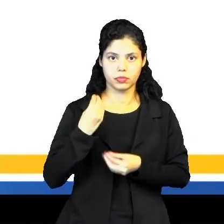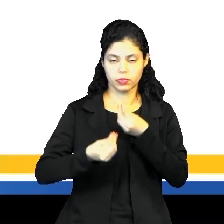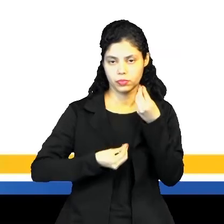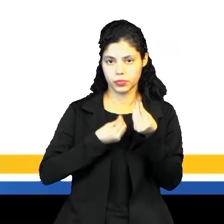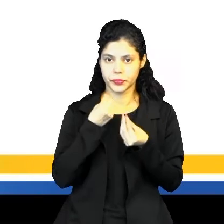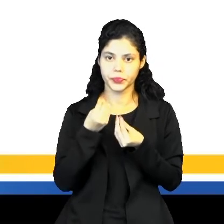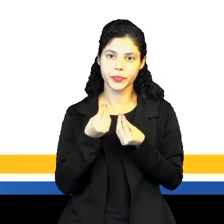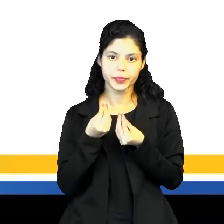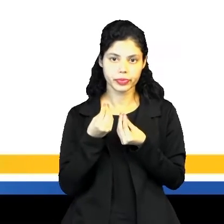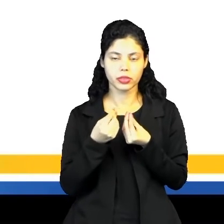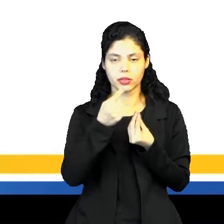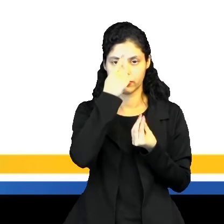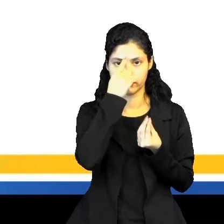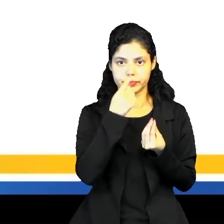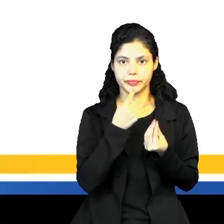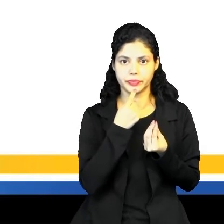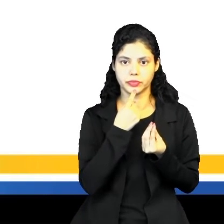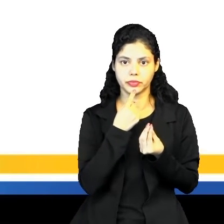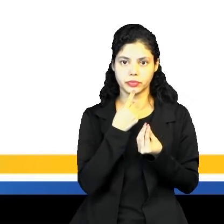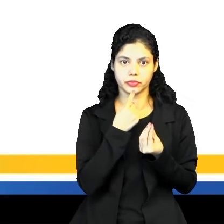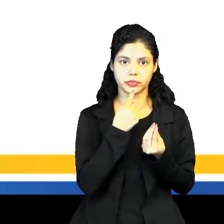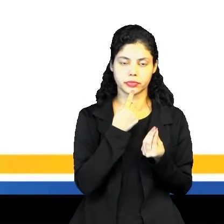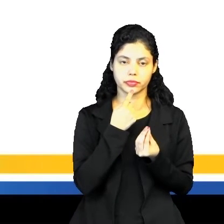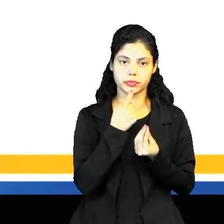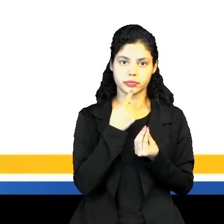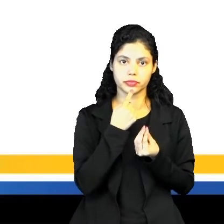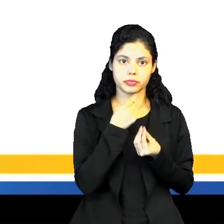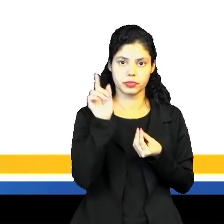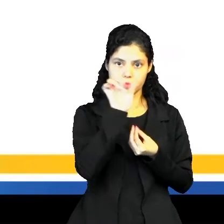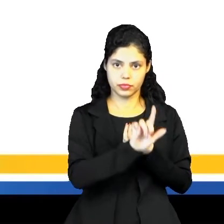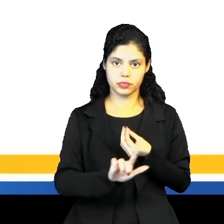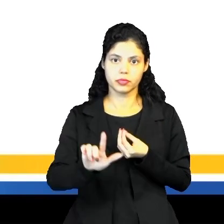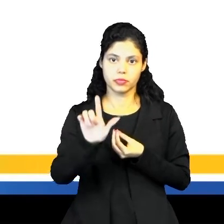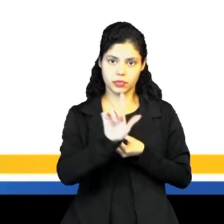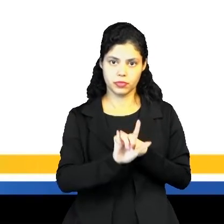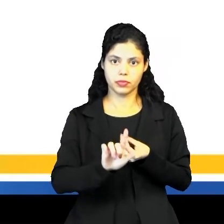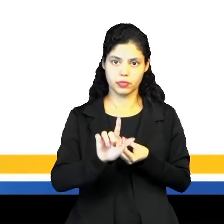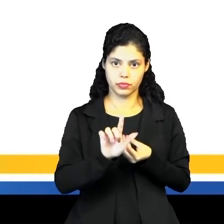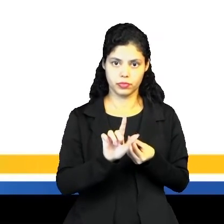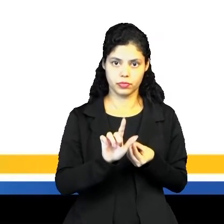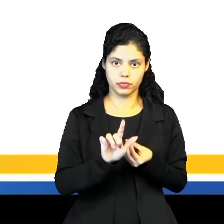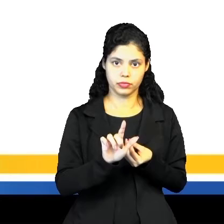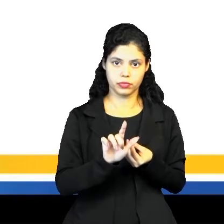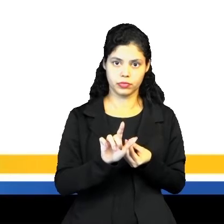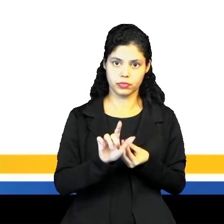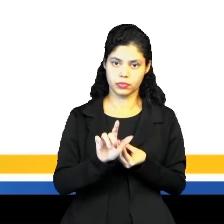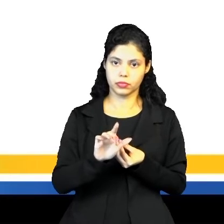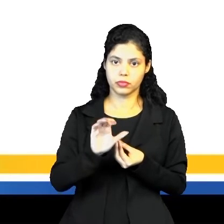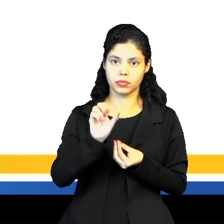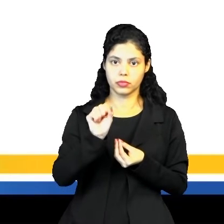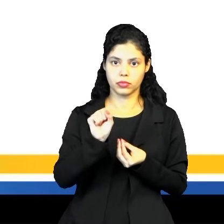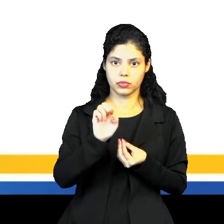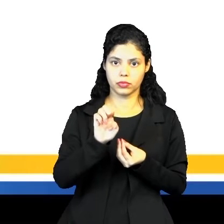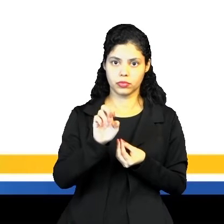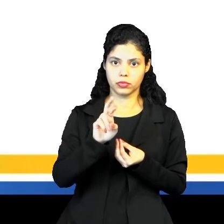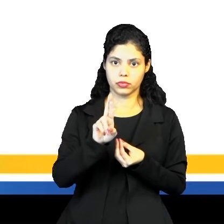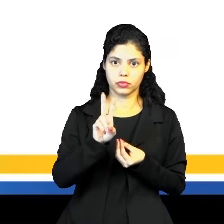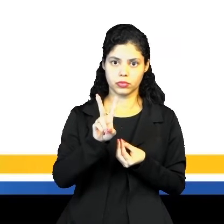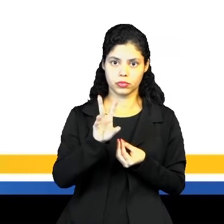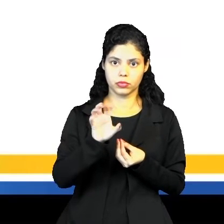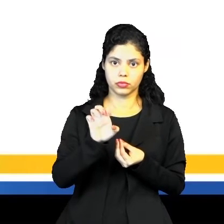como numa figura, numa linguagem literária aí, né, do servo, né? Inclinado quer